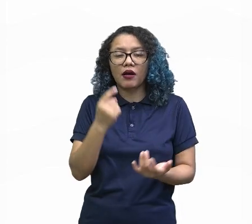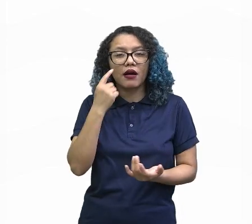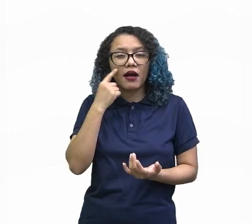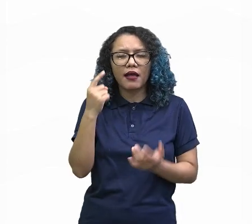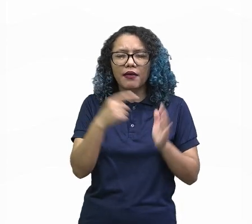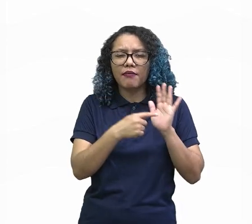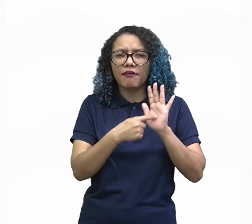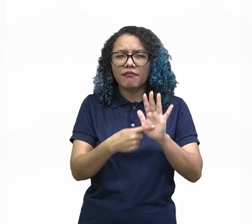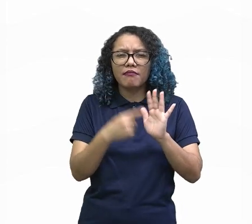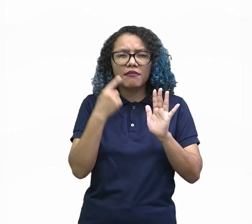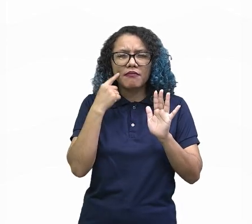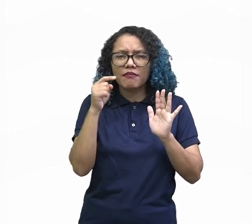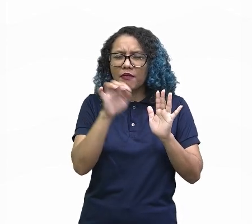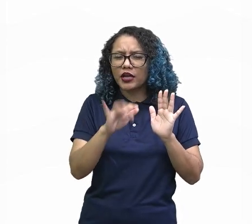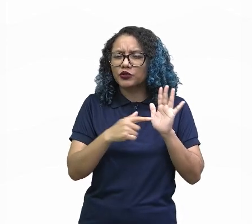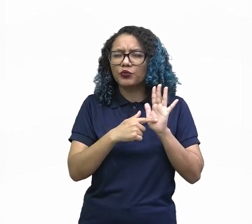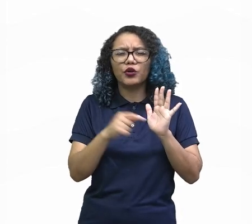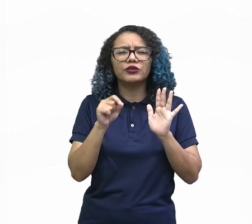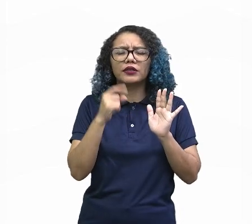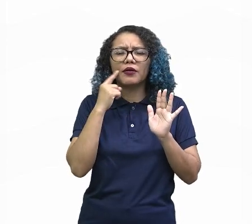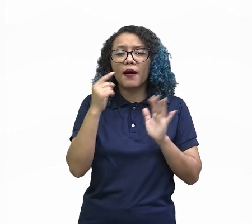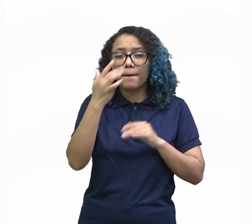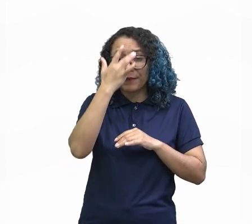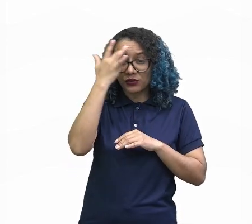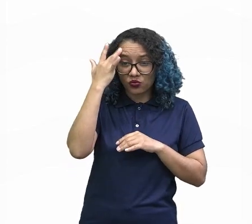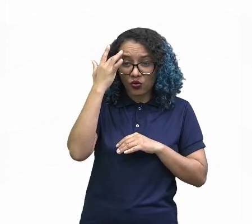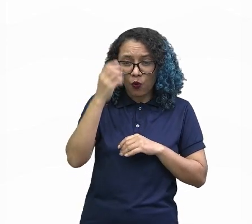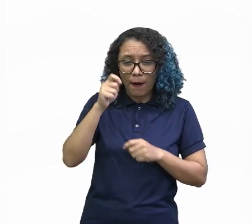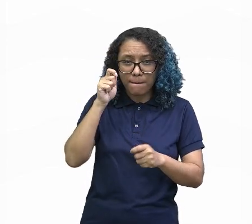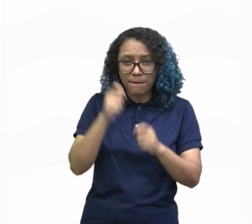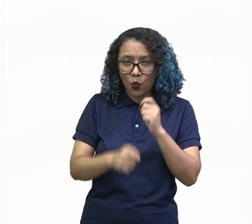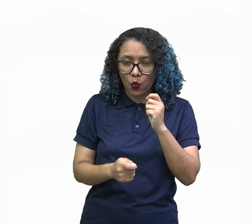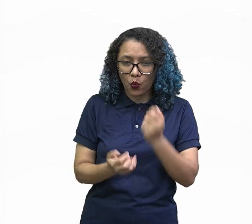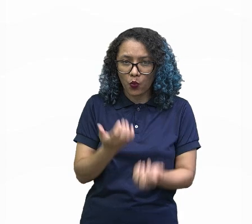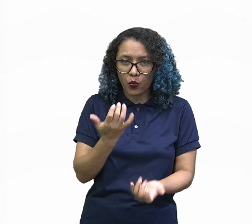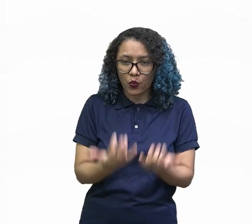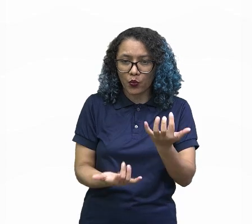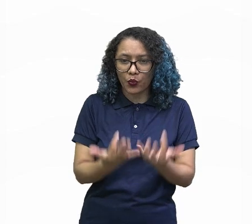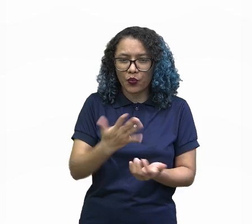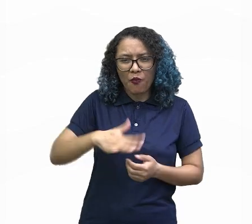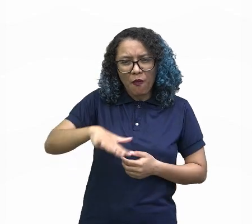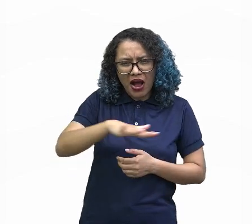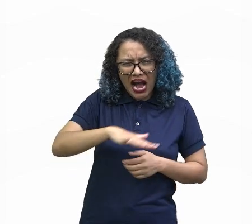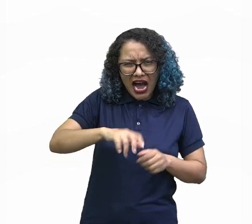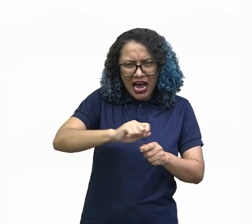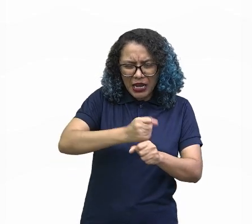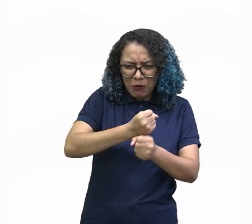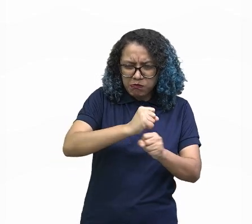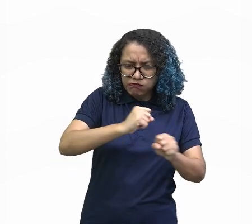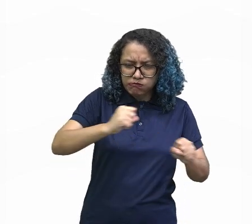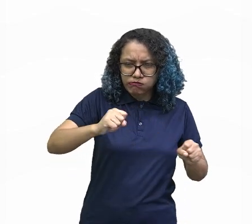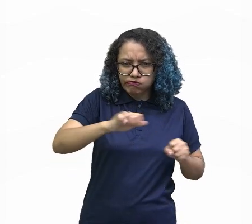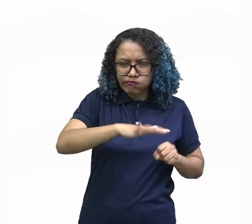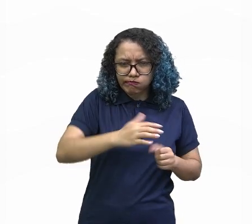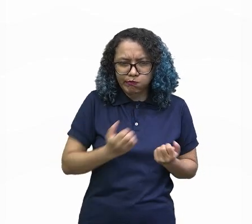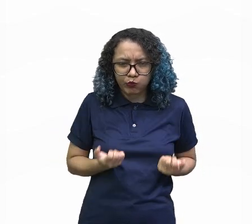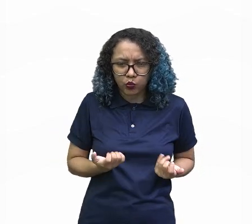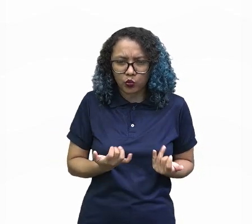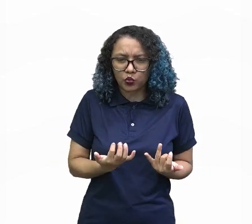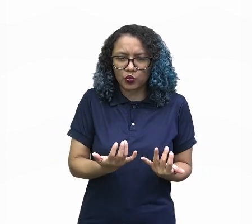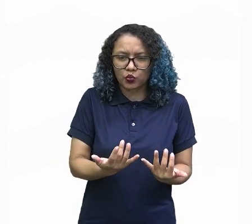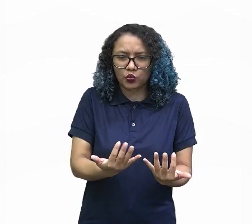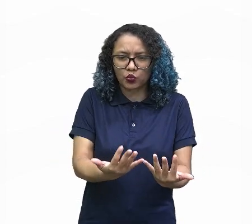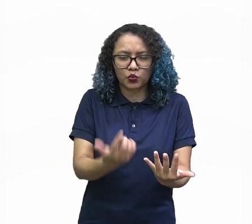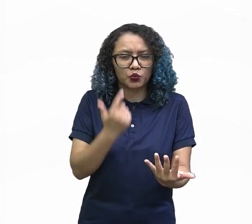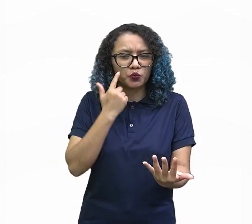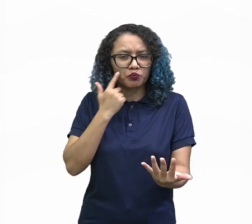gente está observando ali uma pessoa realizando ali uma queimada numa área grande de vegetação. Observa o quanto, né,